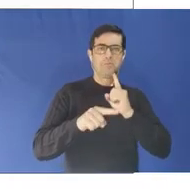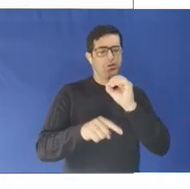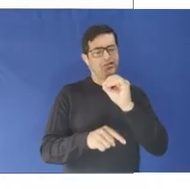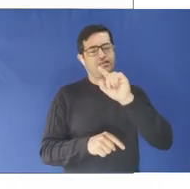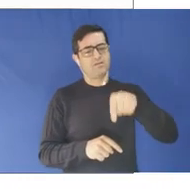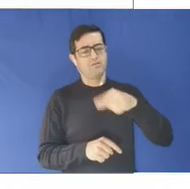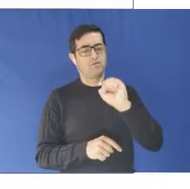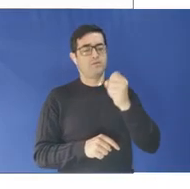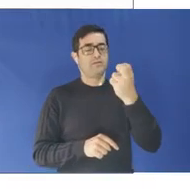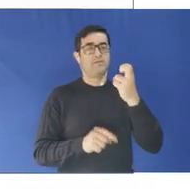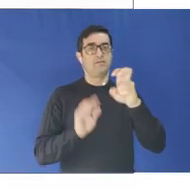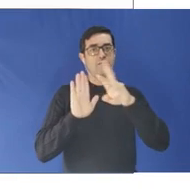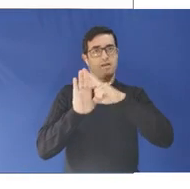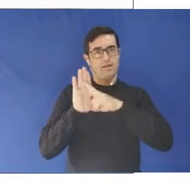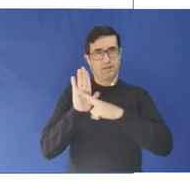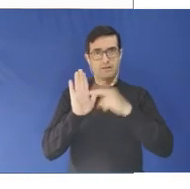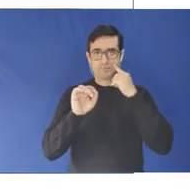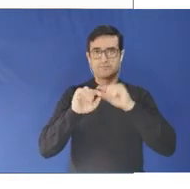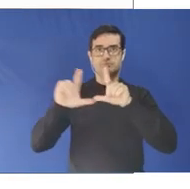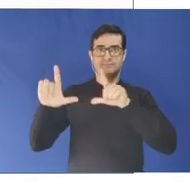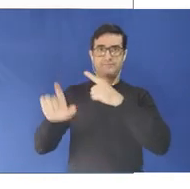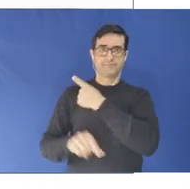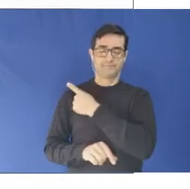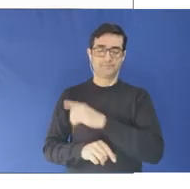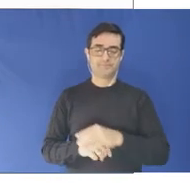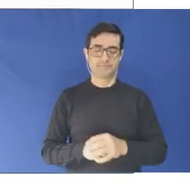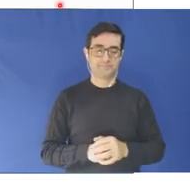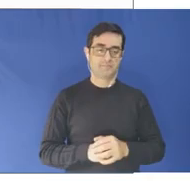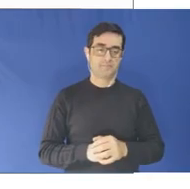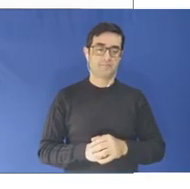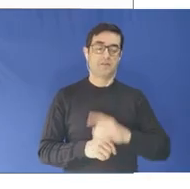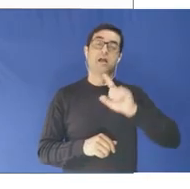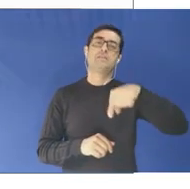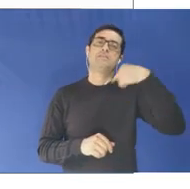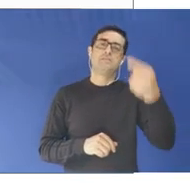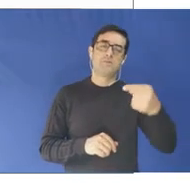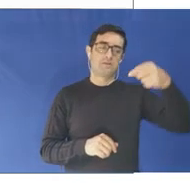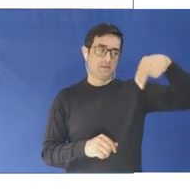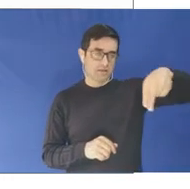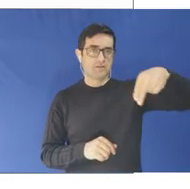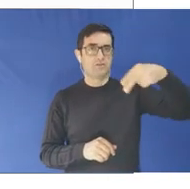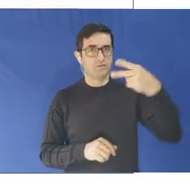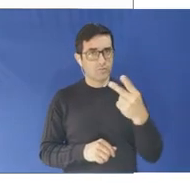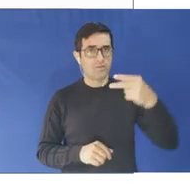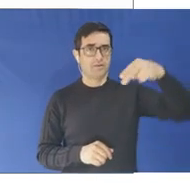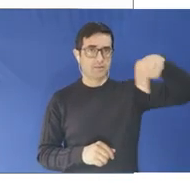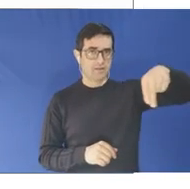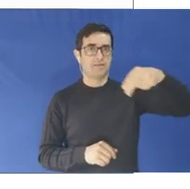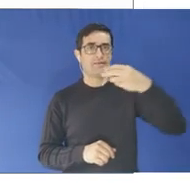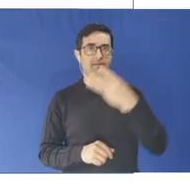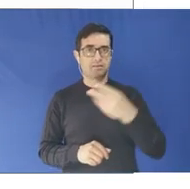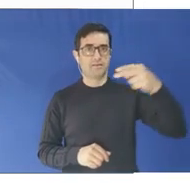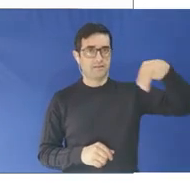Porque ó, N-1 é 0,85. E N-2, menos 3, menos 4 e assim por diante,